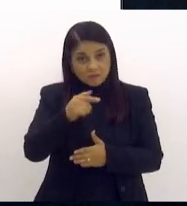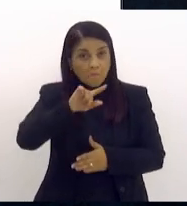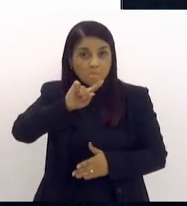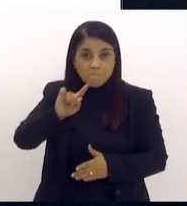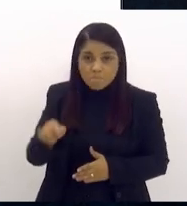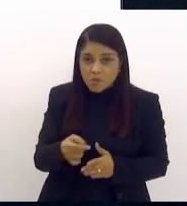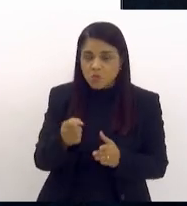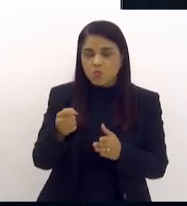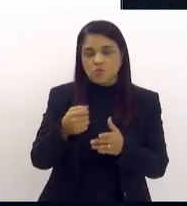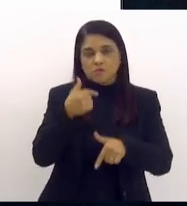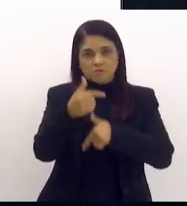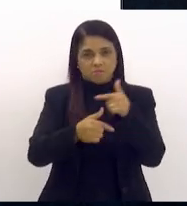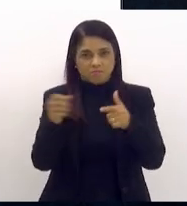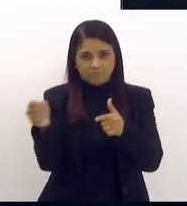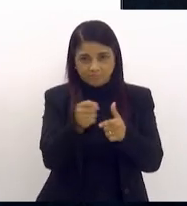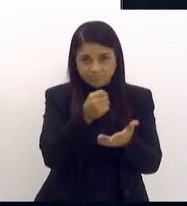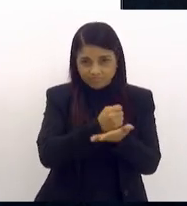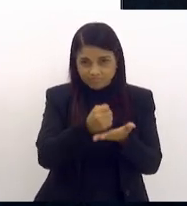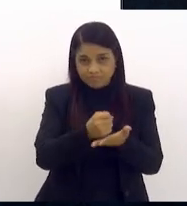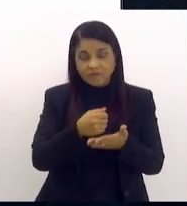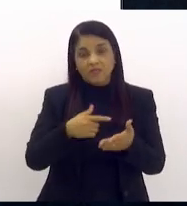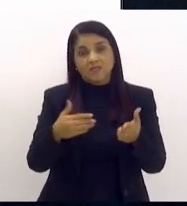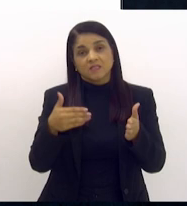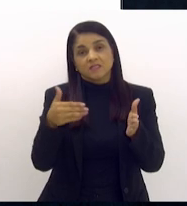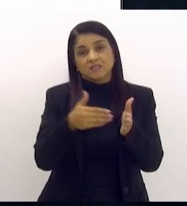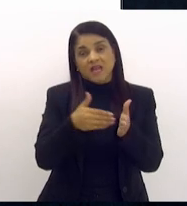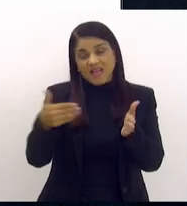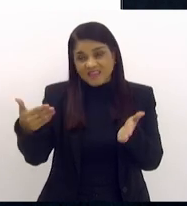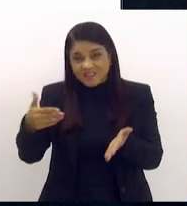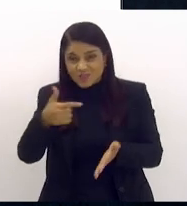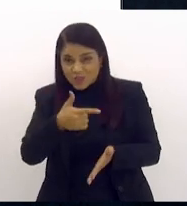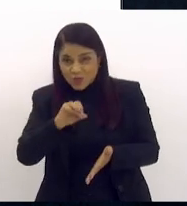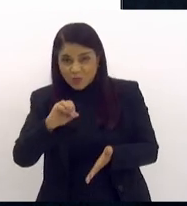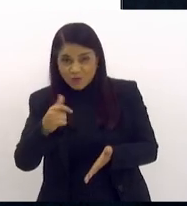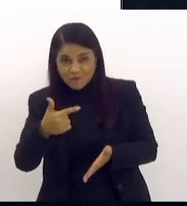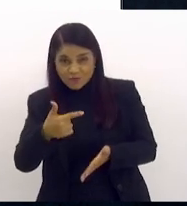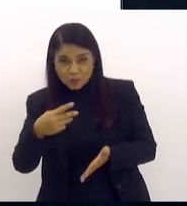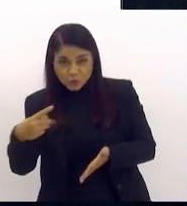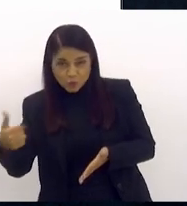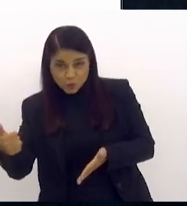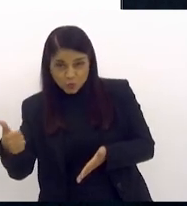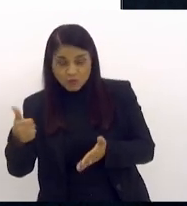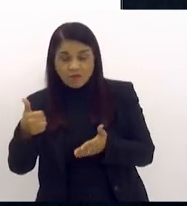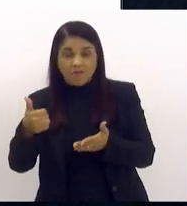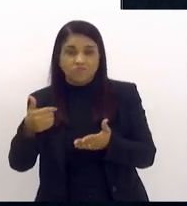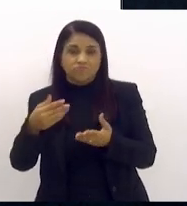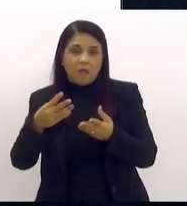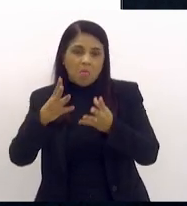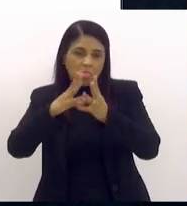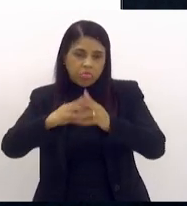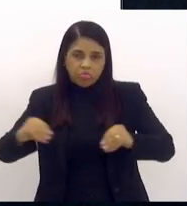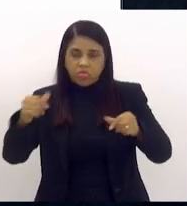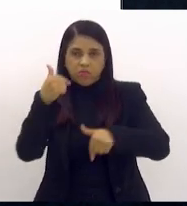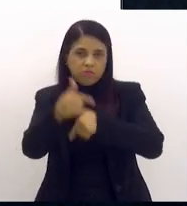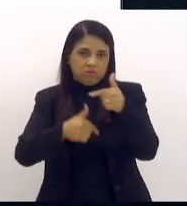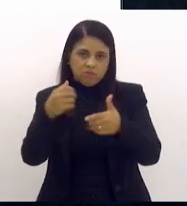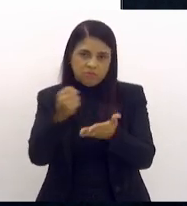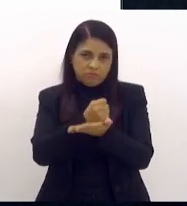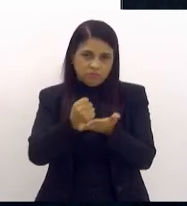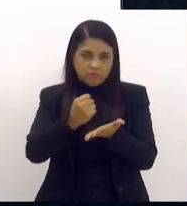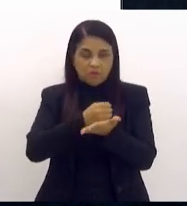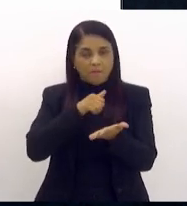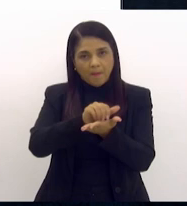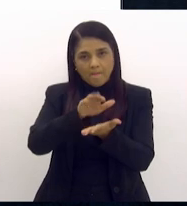aí de 2014 para 2021 foram destruídos 22.000 empregos então no caso do Estado do Rio Rio de Janeiro